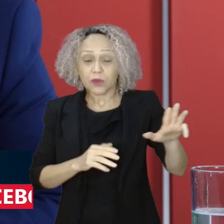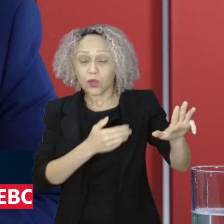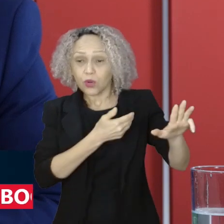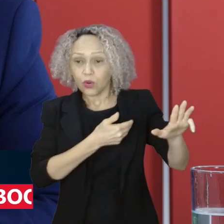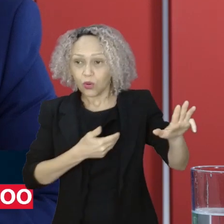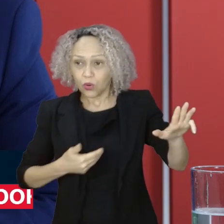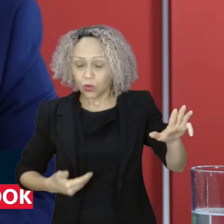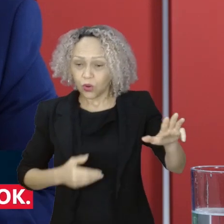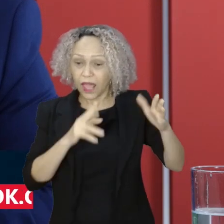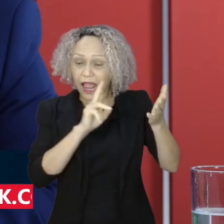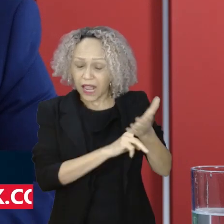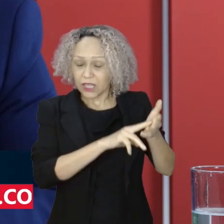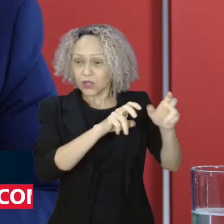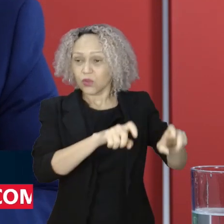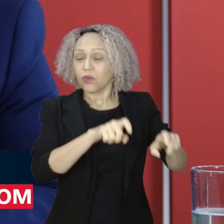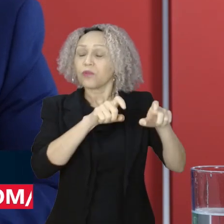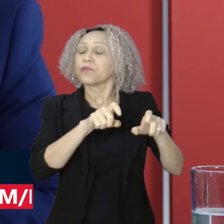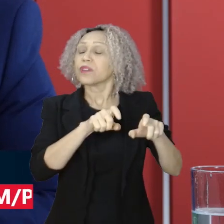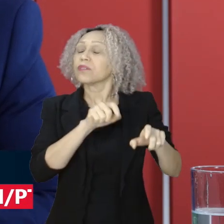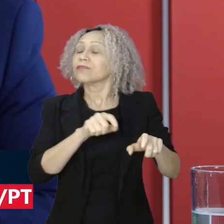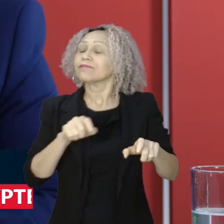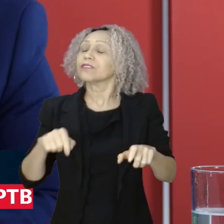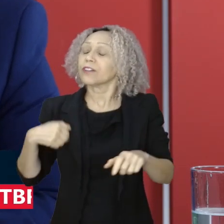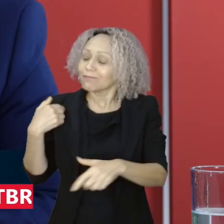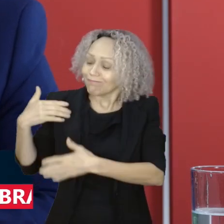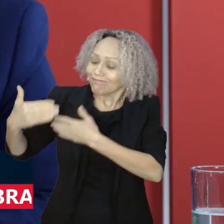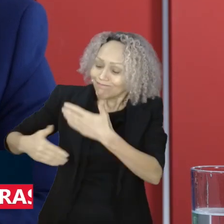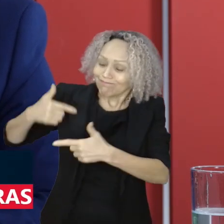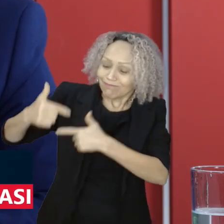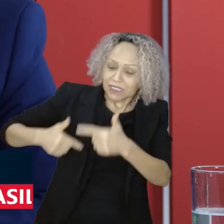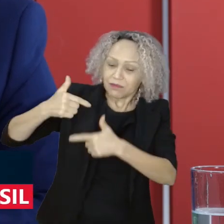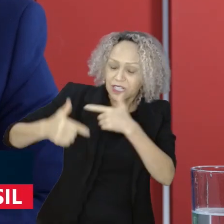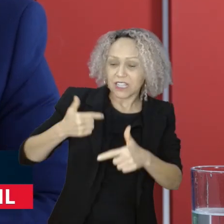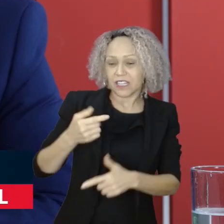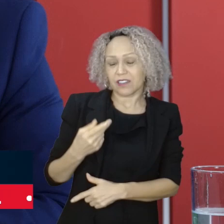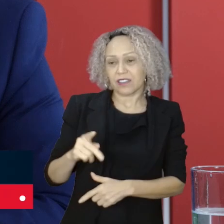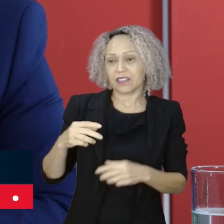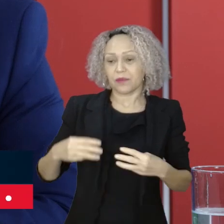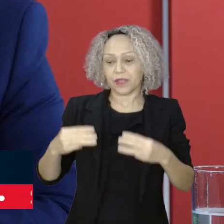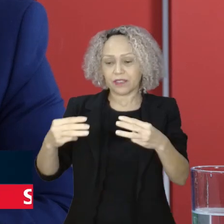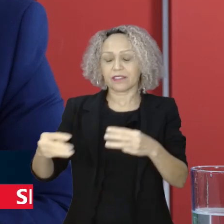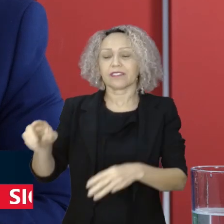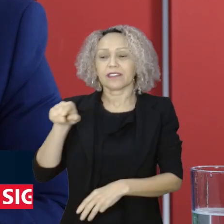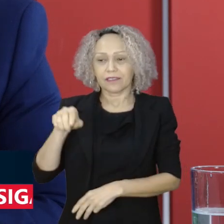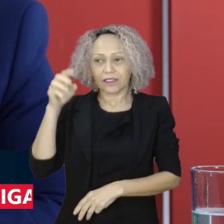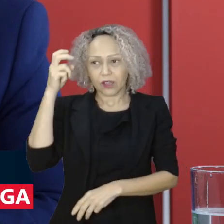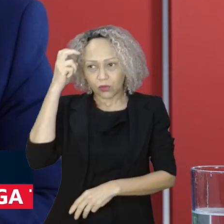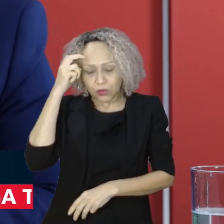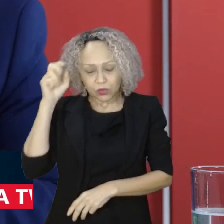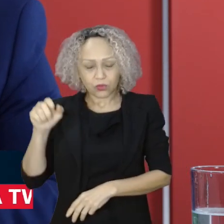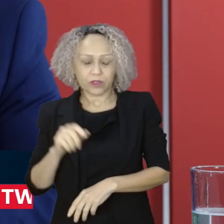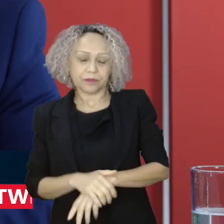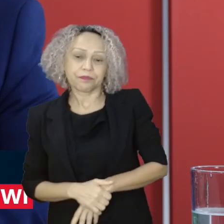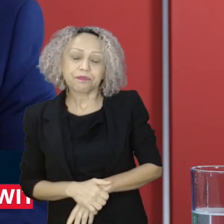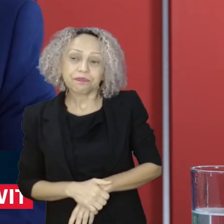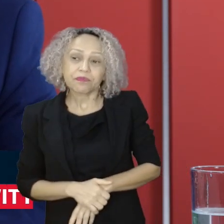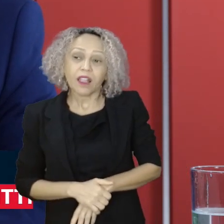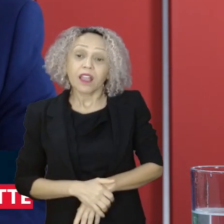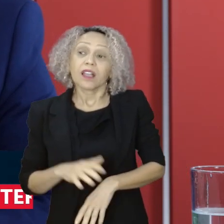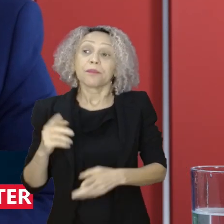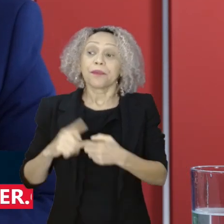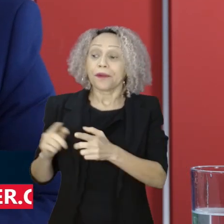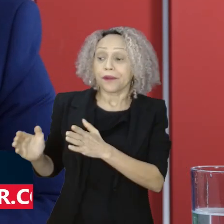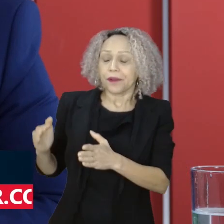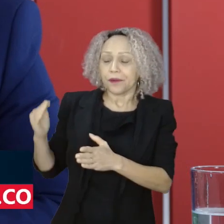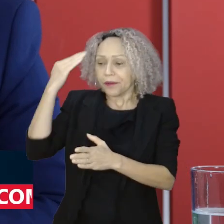uma instituição que tinha sido desmontada, poucos servidores, muitos tinham saído, instituições que